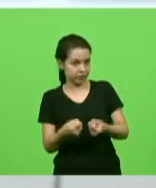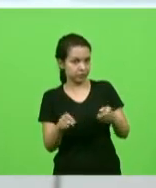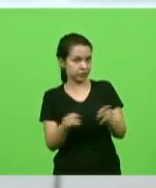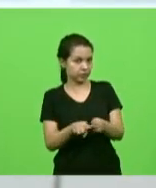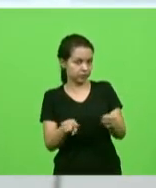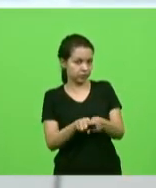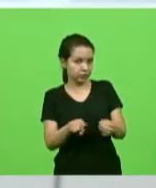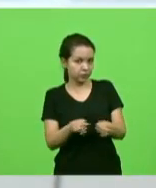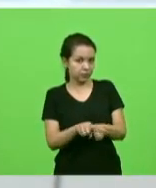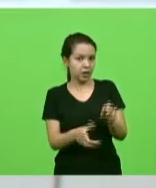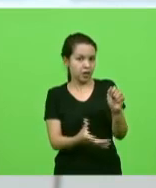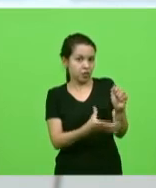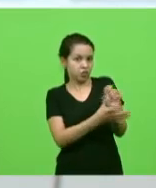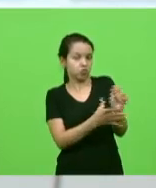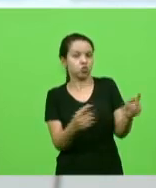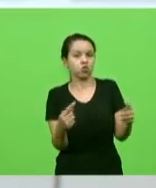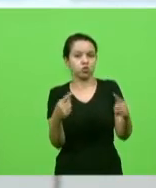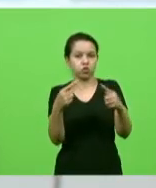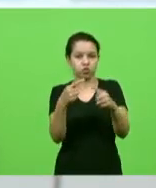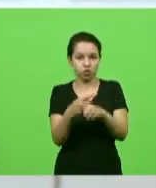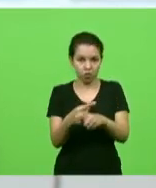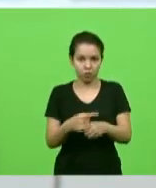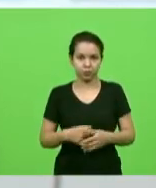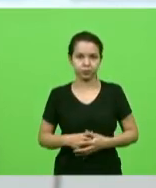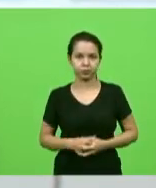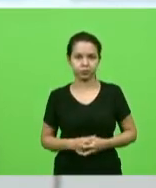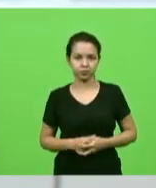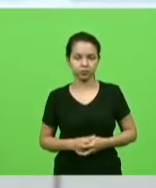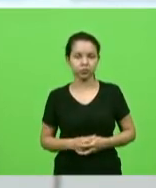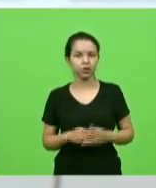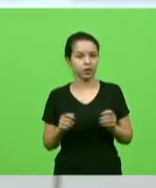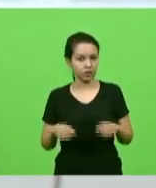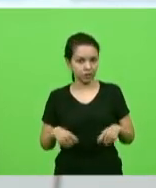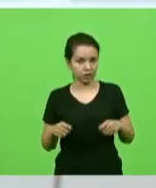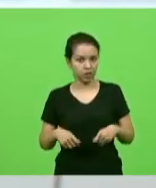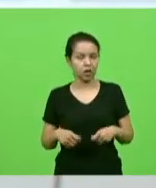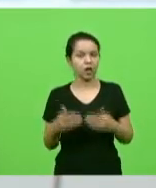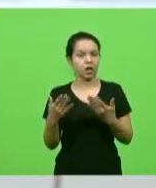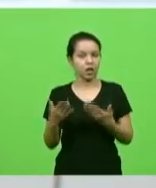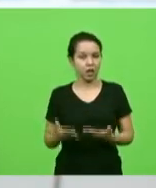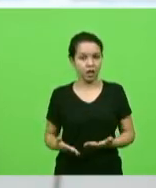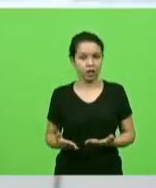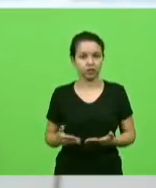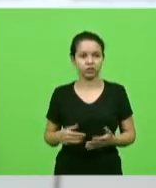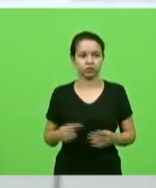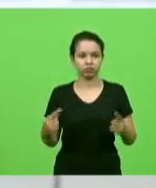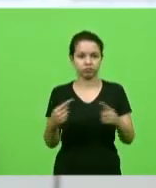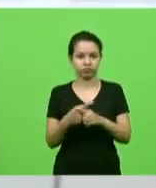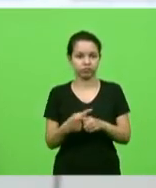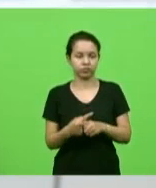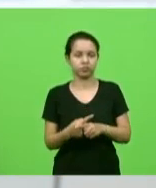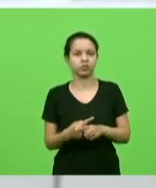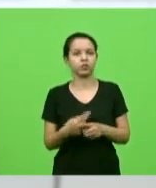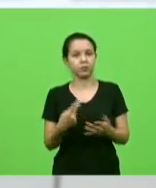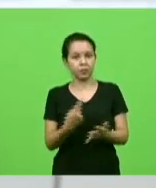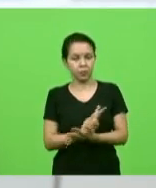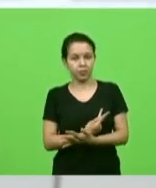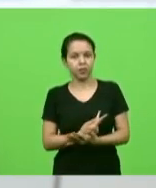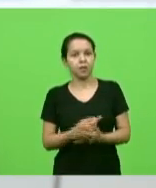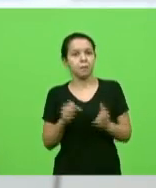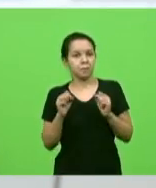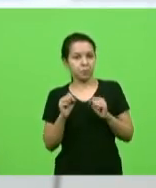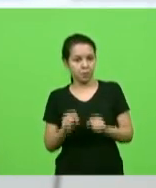da garantia do contraditório estaria estará aí configurado o vício insanável Kapazi